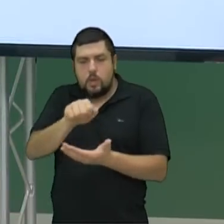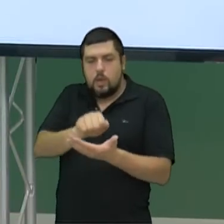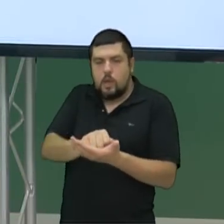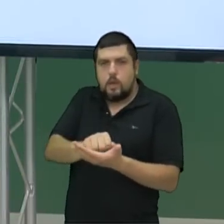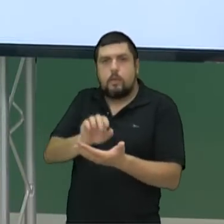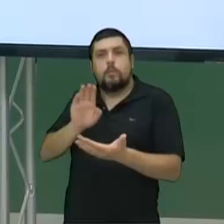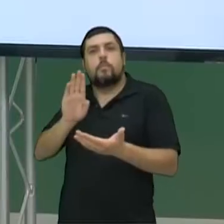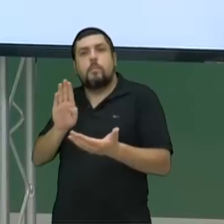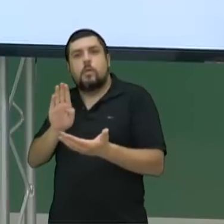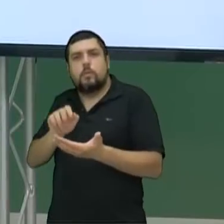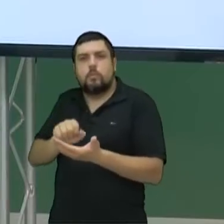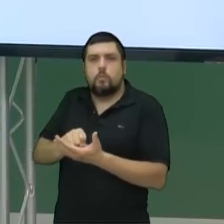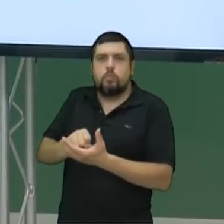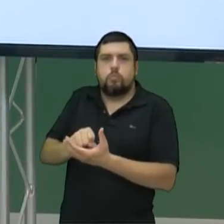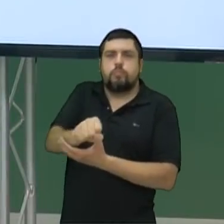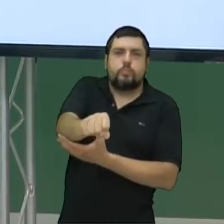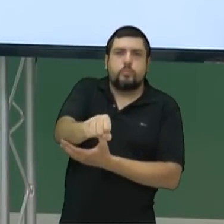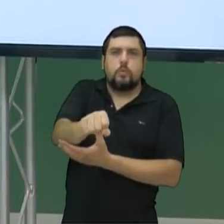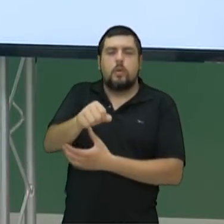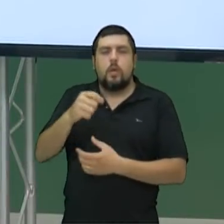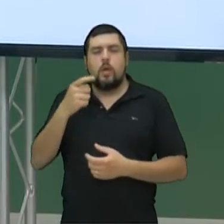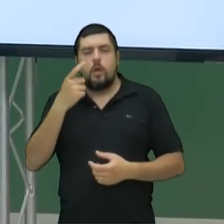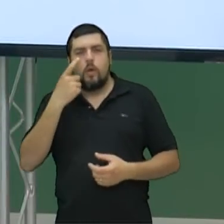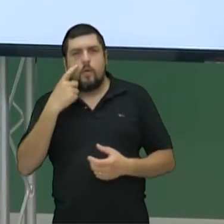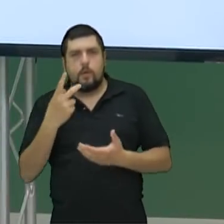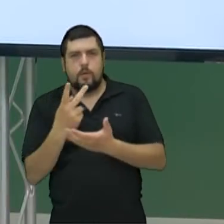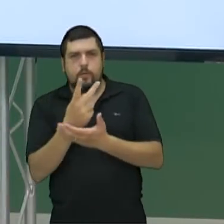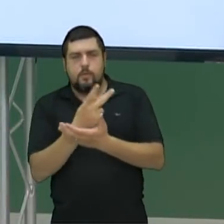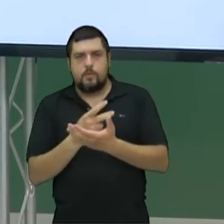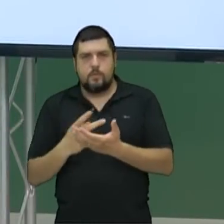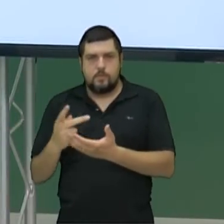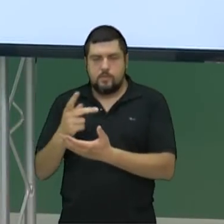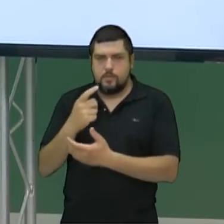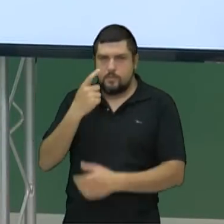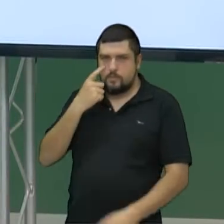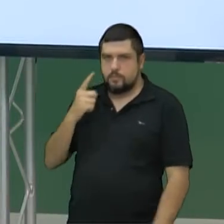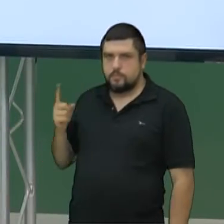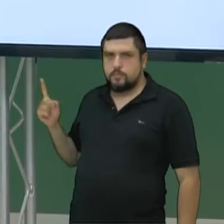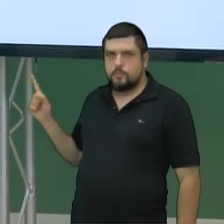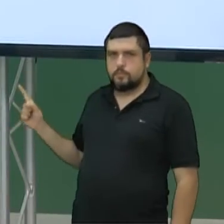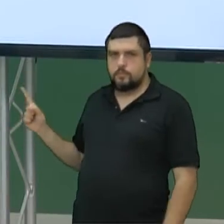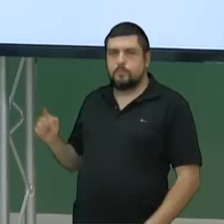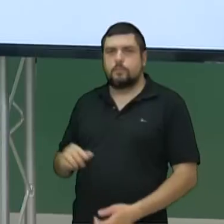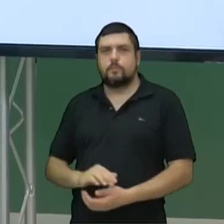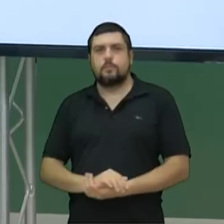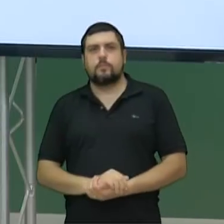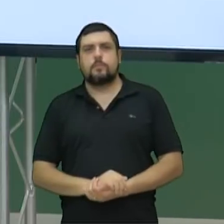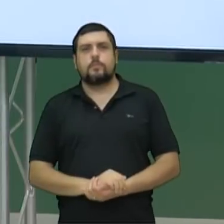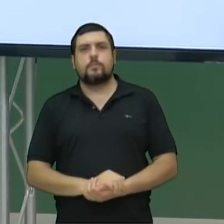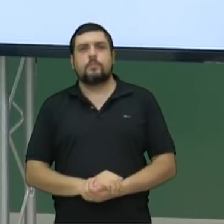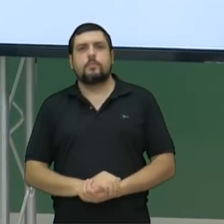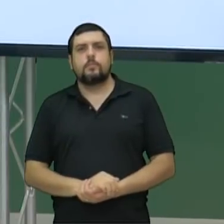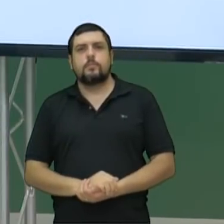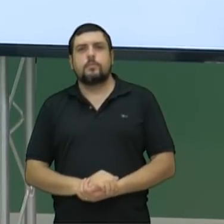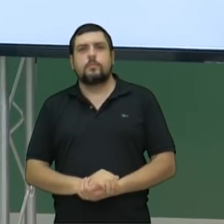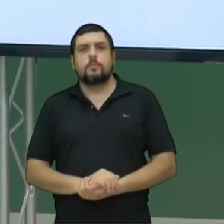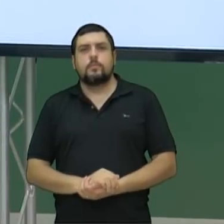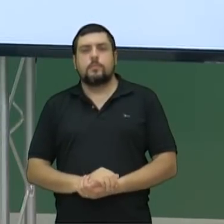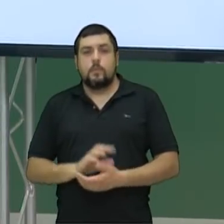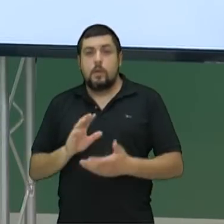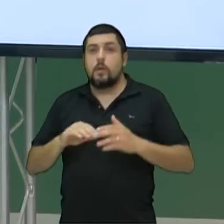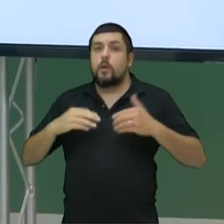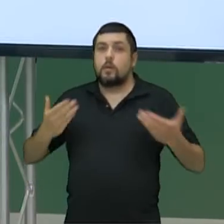projétil. Na foto, né, abaixo aqui, a pressão, força exercida pelos gases, atuam no corpo A, que seria o canhão,